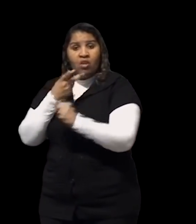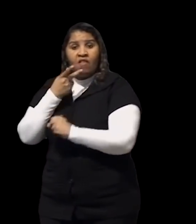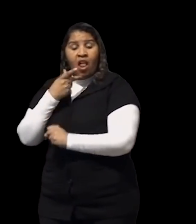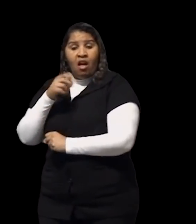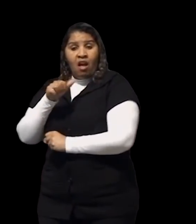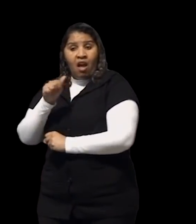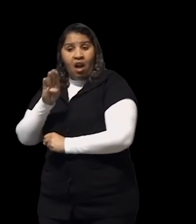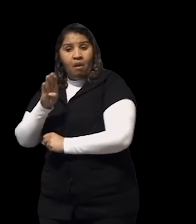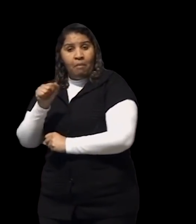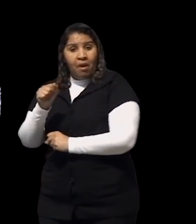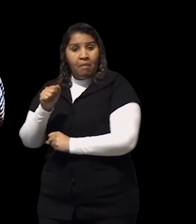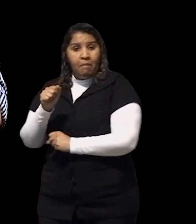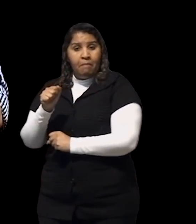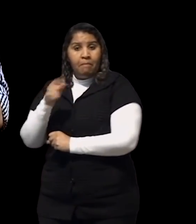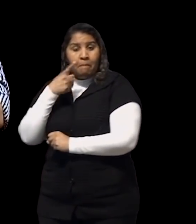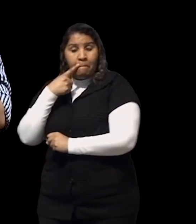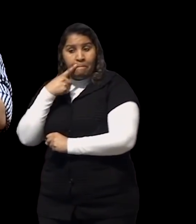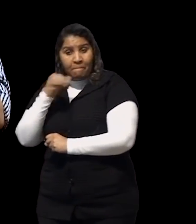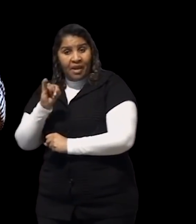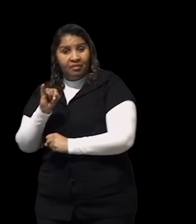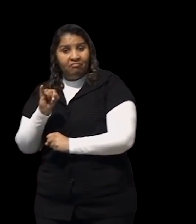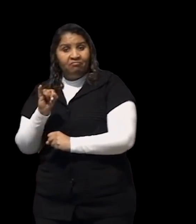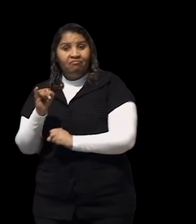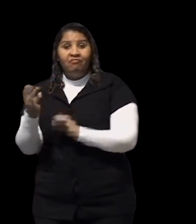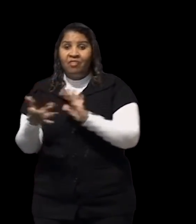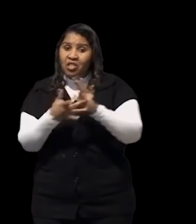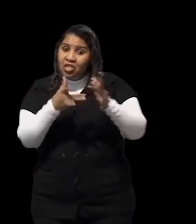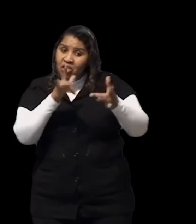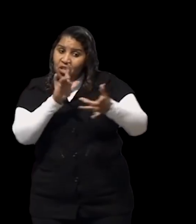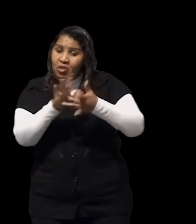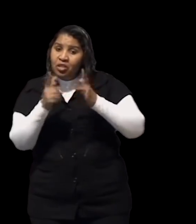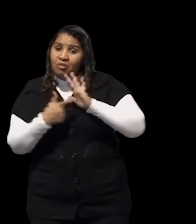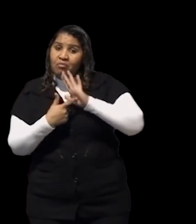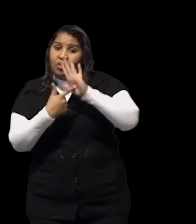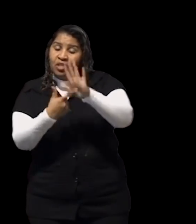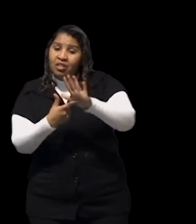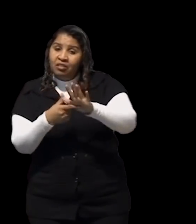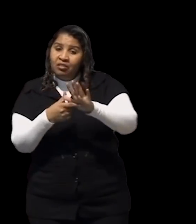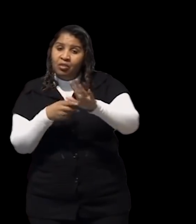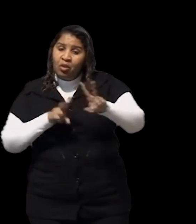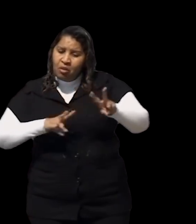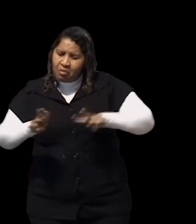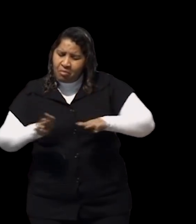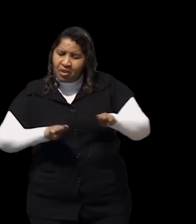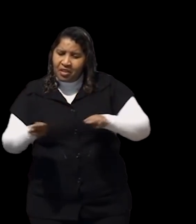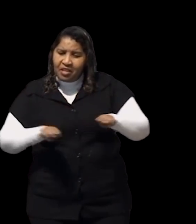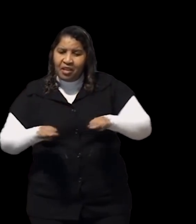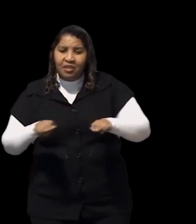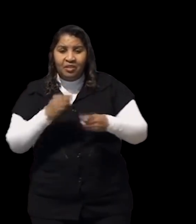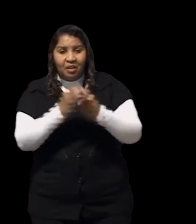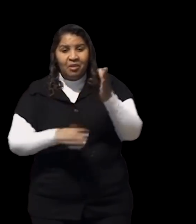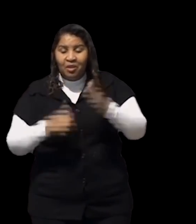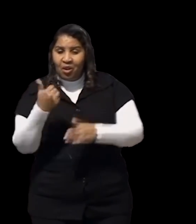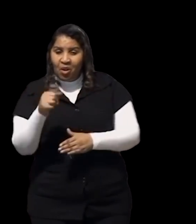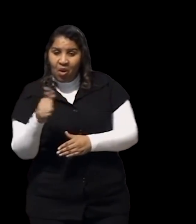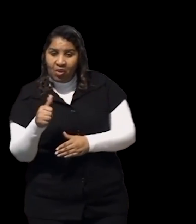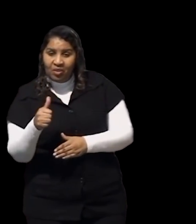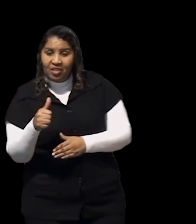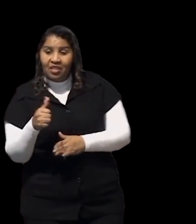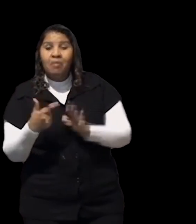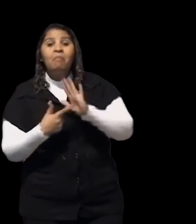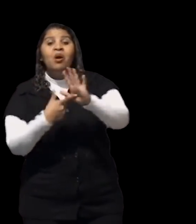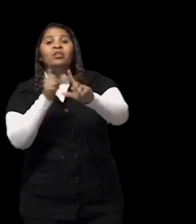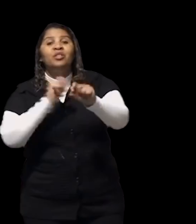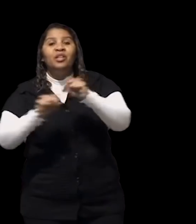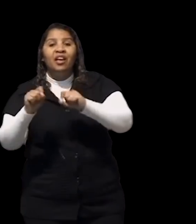está querendo dizer aqui em Mateus Capítulo 11 é que existe descanso para filhos vem um venho a mim vocês